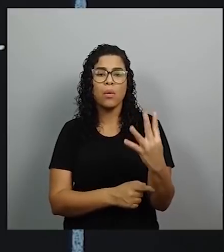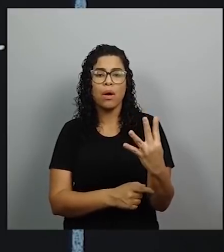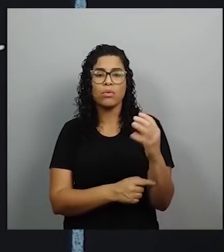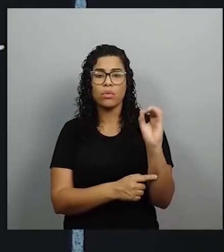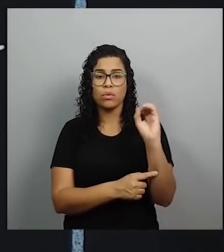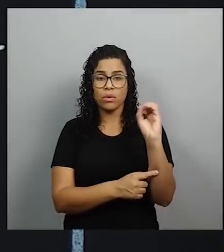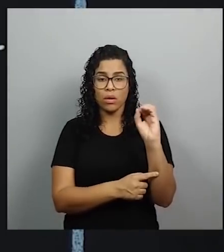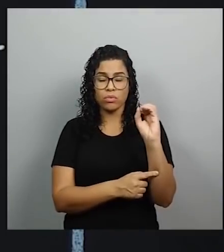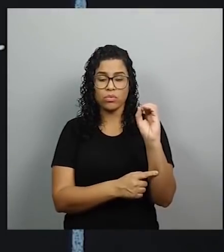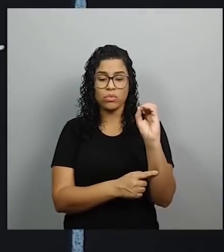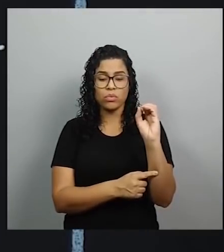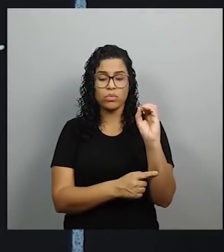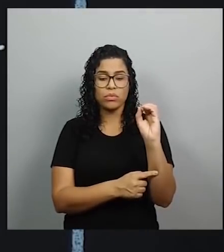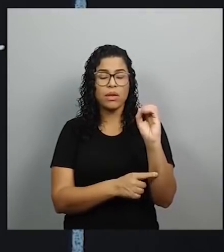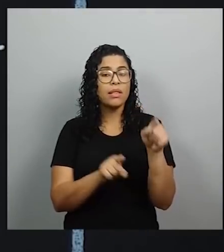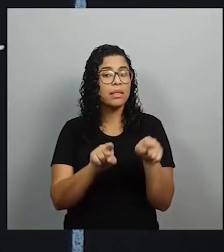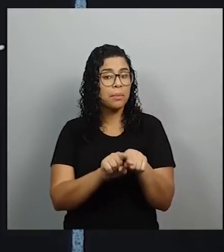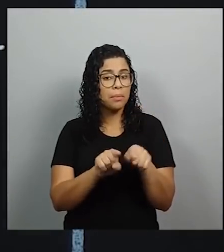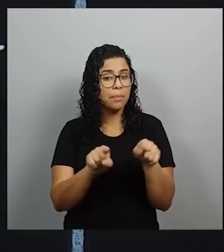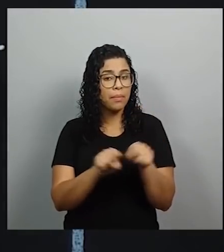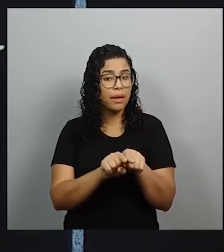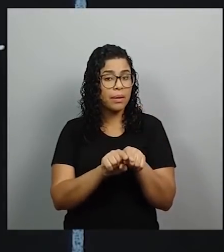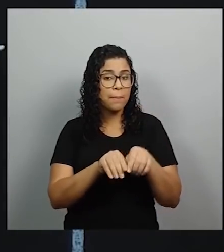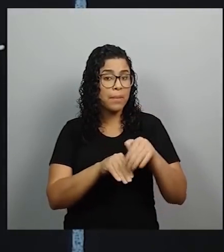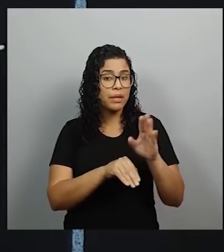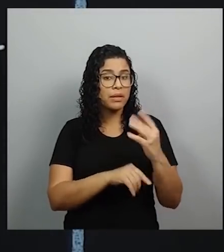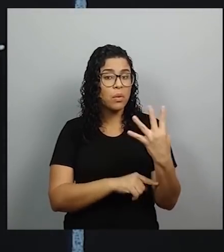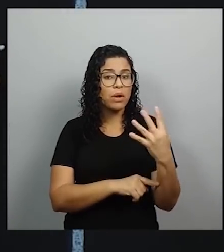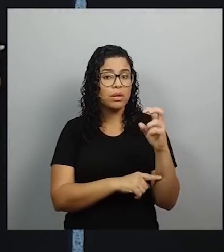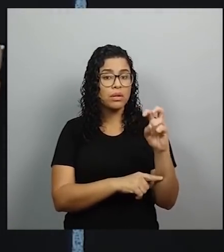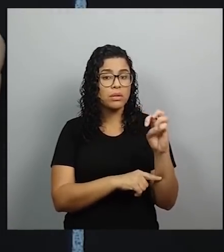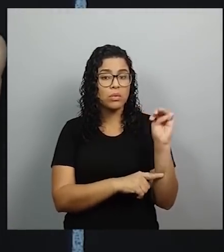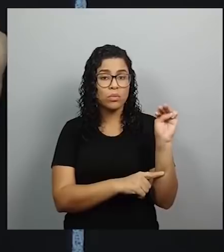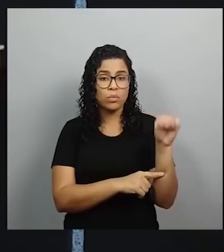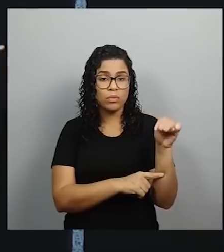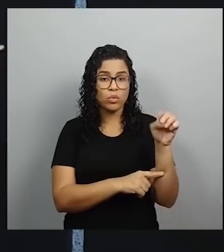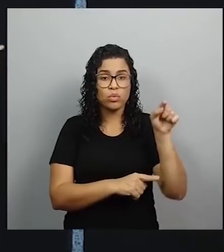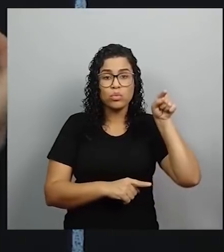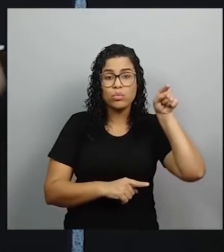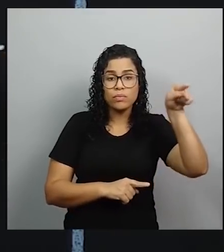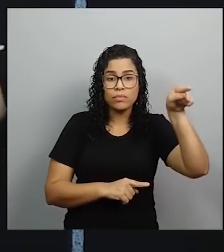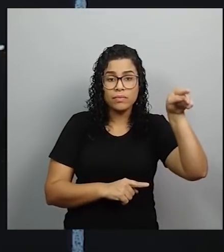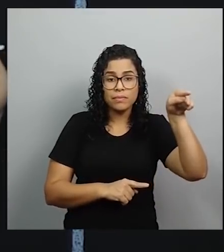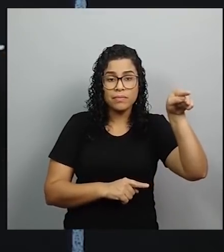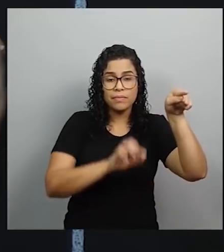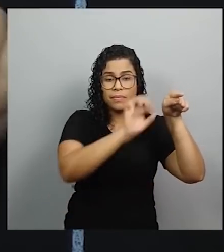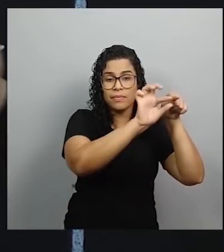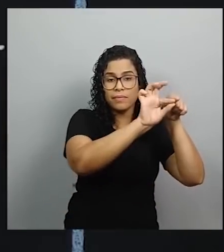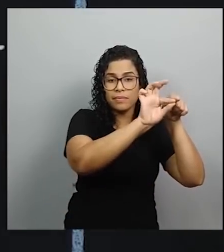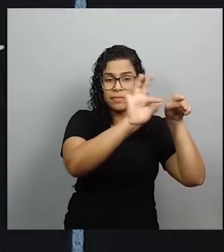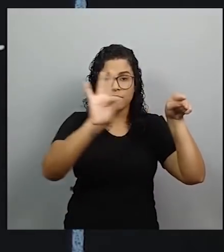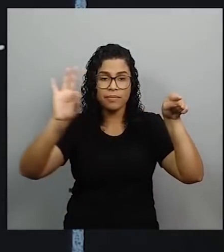graus e também nós vamos ter aqui mais 45 minutos para o